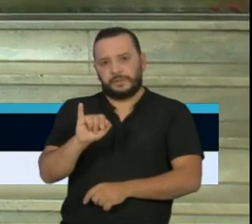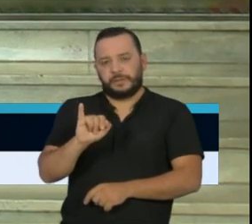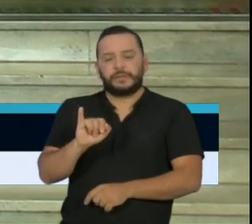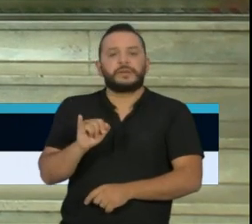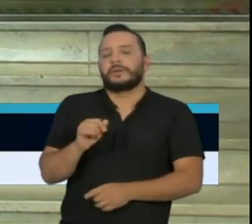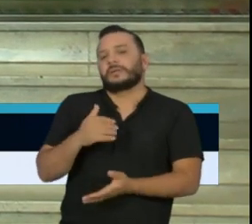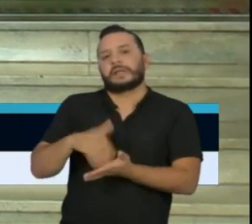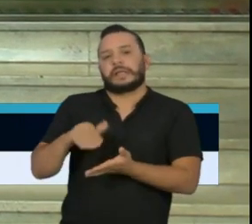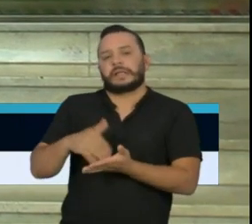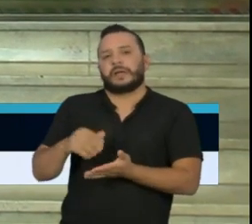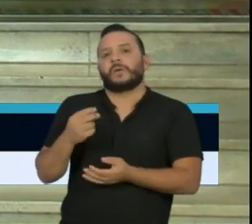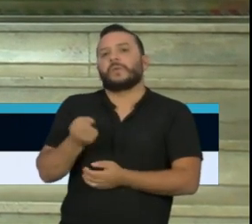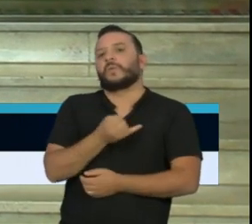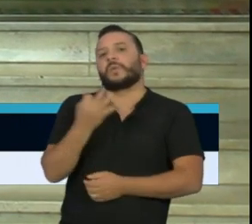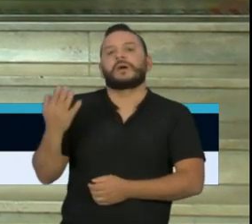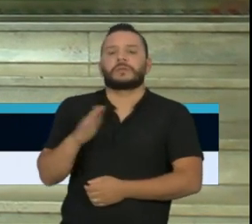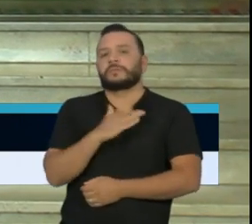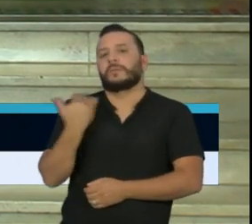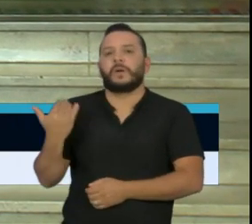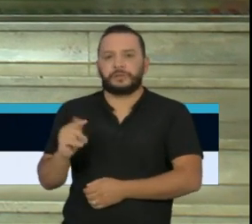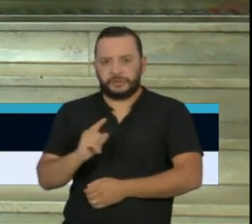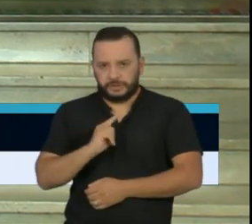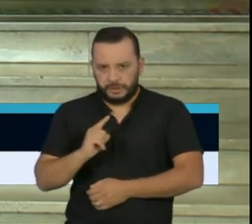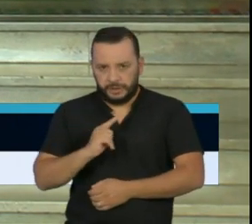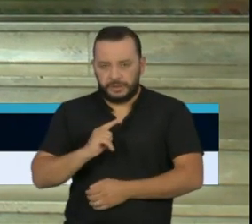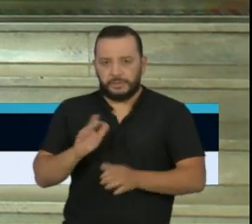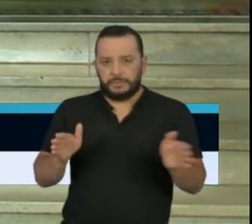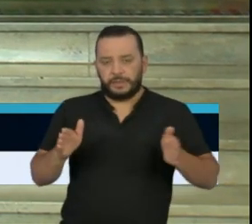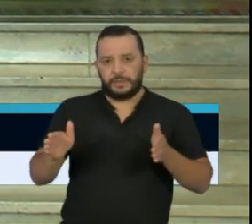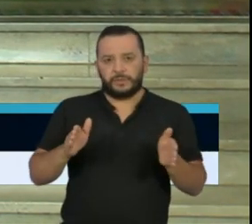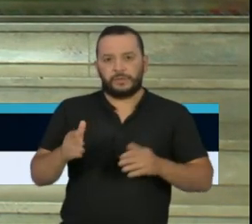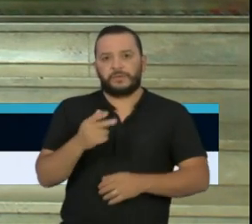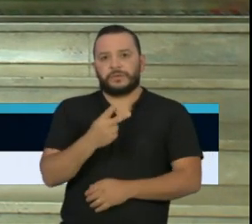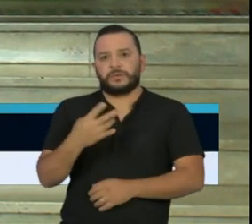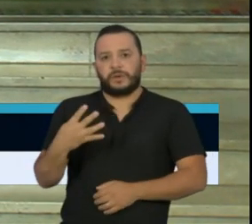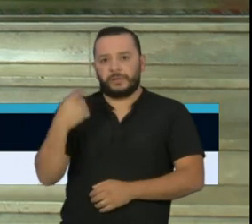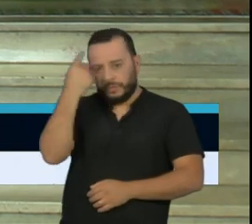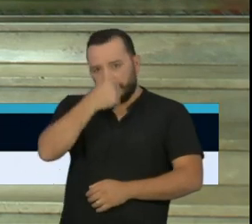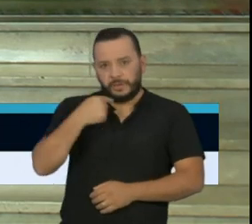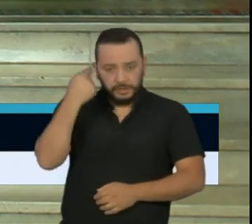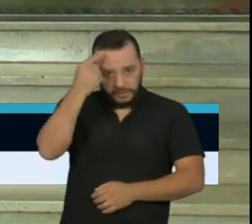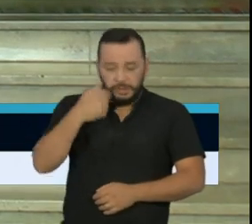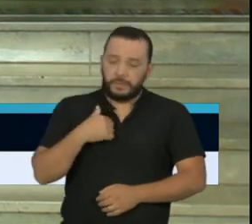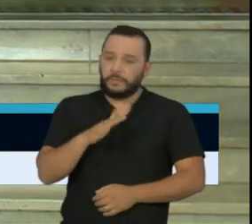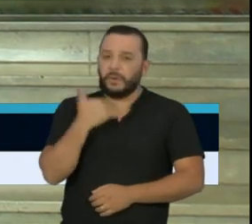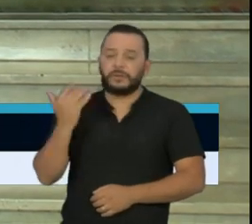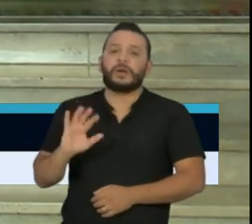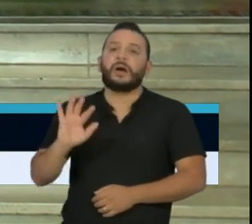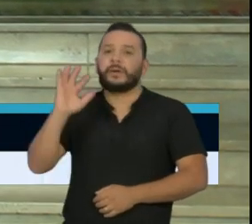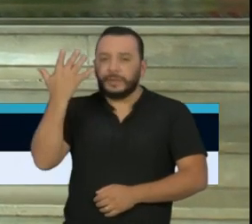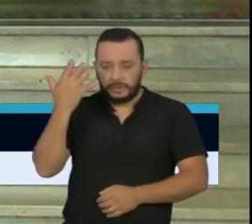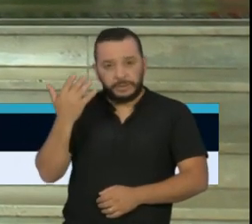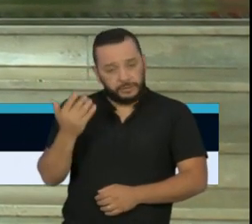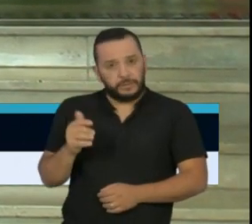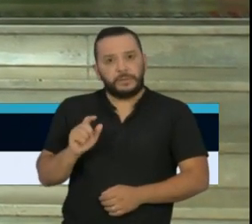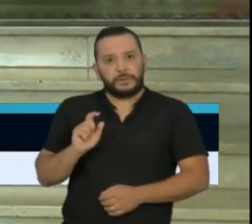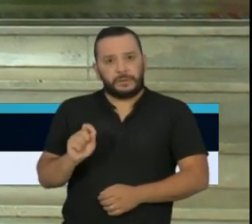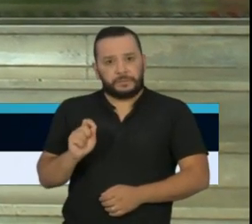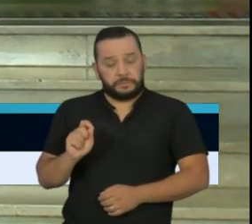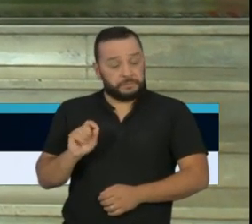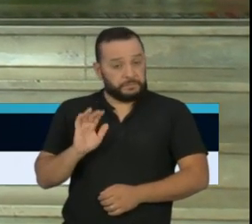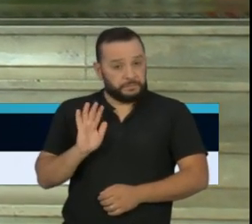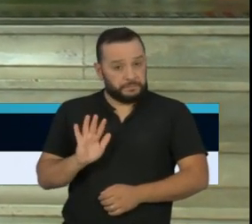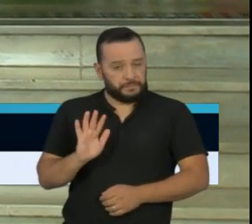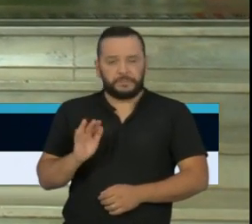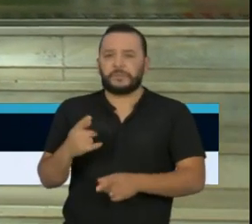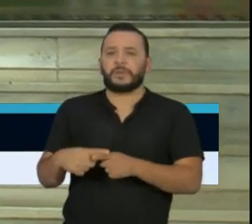de registros de mortes, né, em 24 horas. A gente sabe que não necessariamente essas mortes aconteceram de um dia para o outro, mas